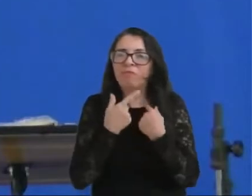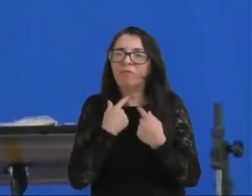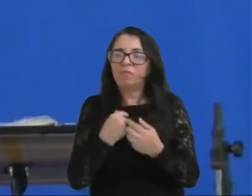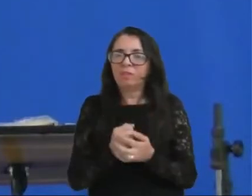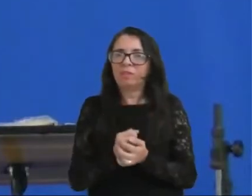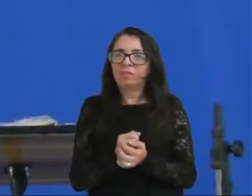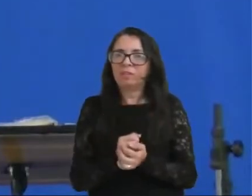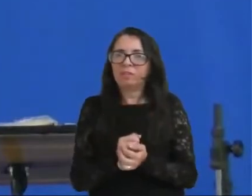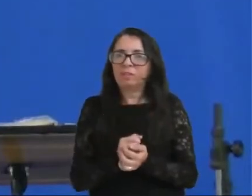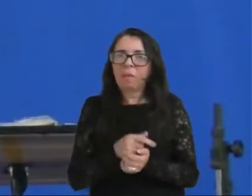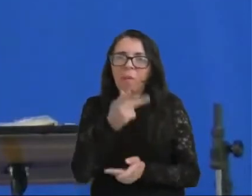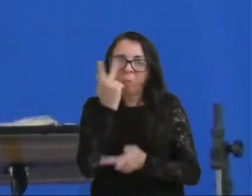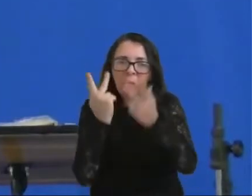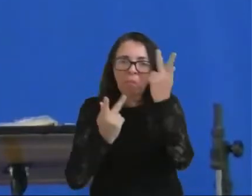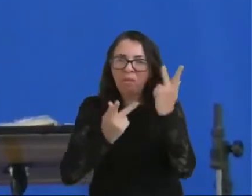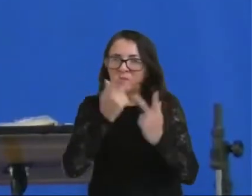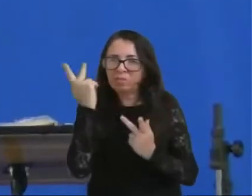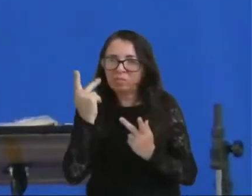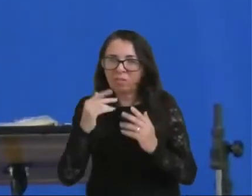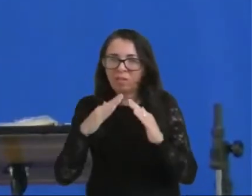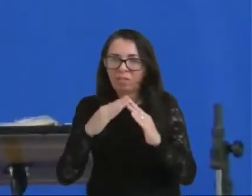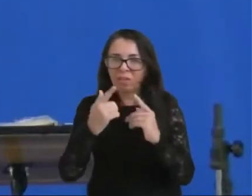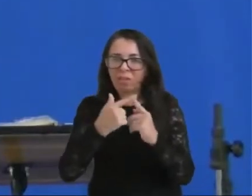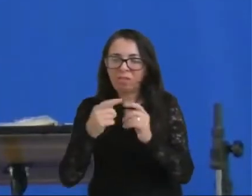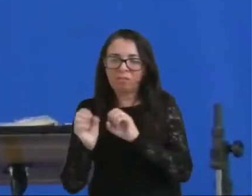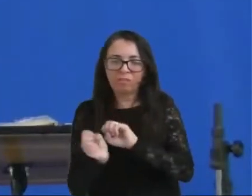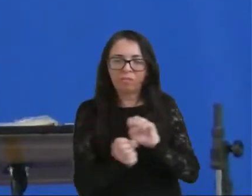Paulo, ele está alertando, antes mesmo,